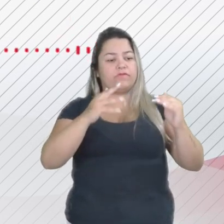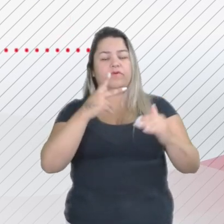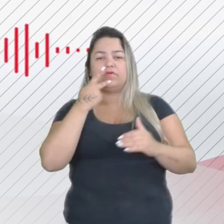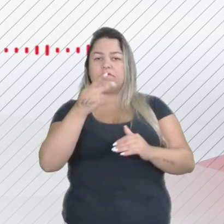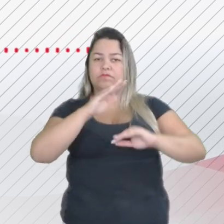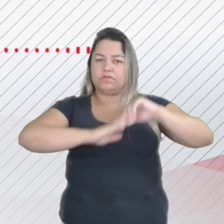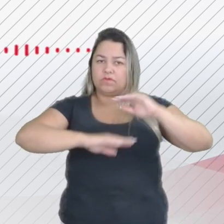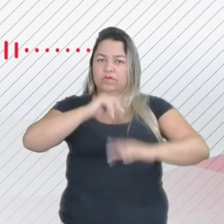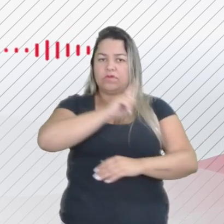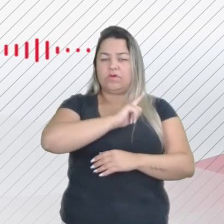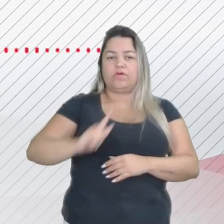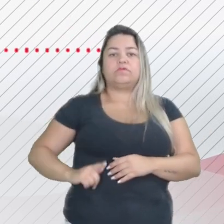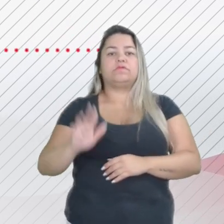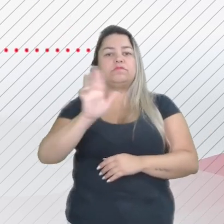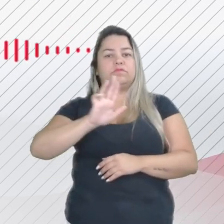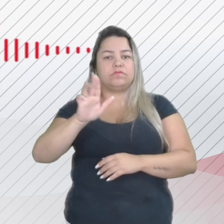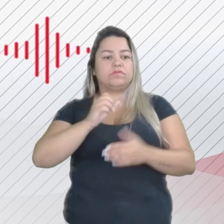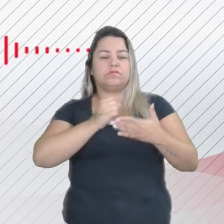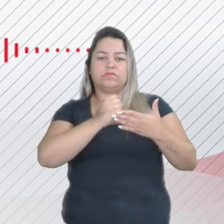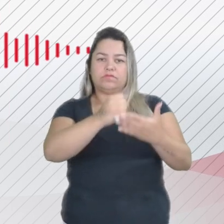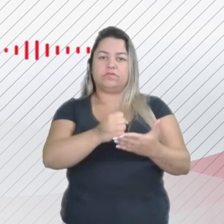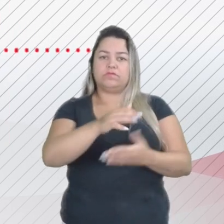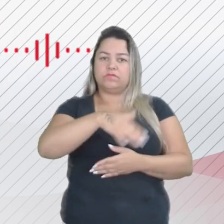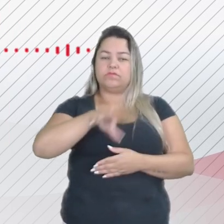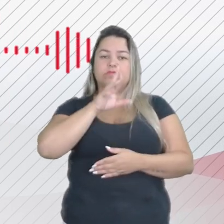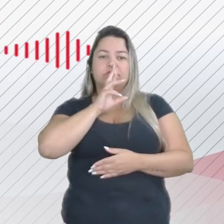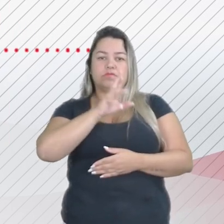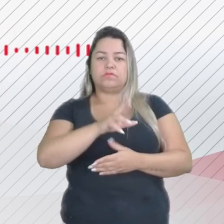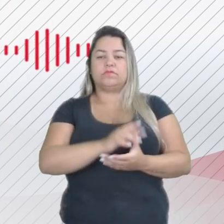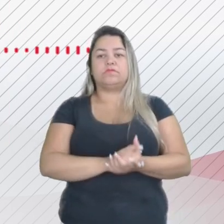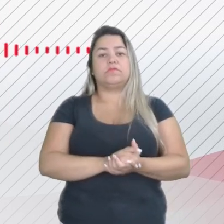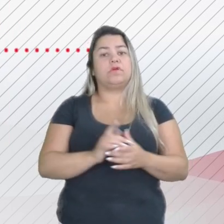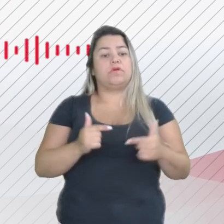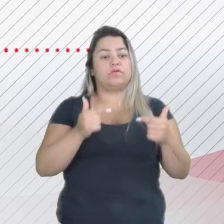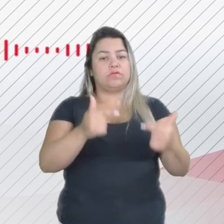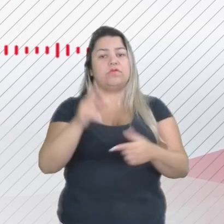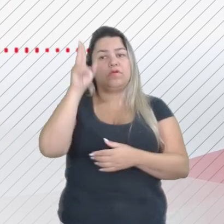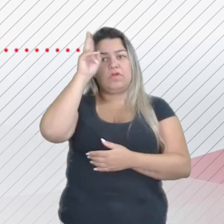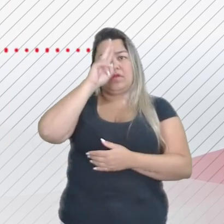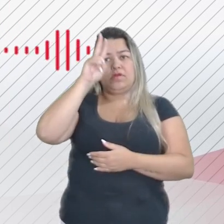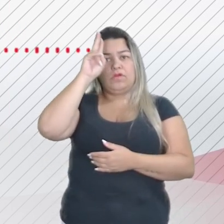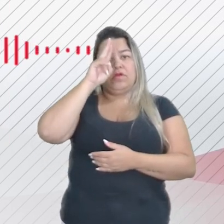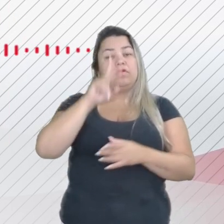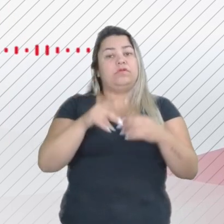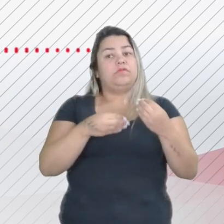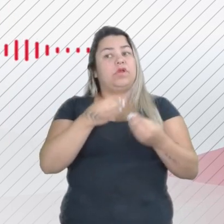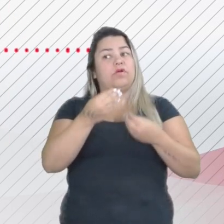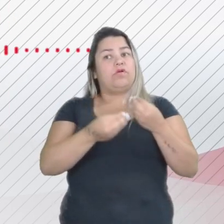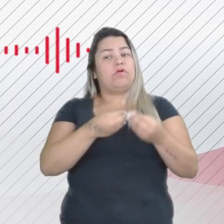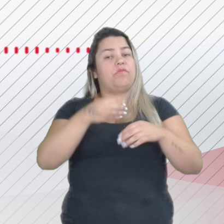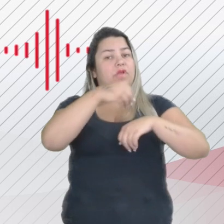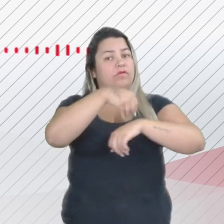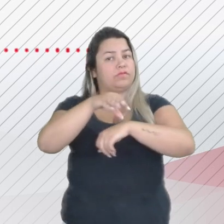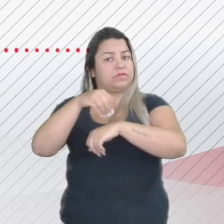ele falou sobre as ações do governo Lula que contribuíram para esse resultado. Nossa luta é histórica e vemos como